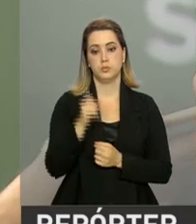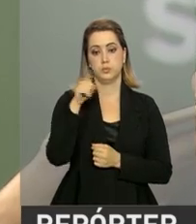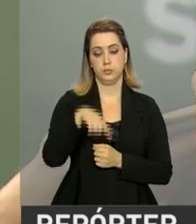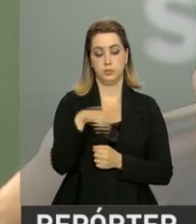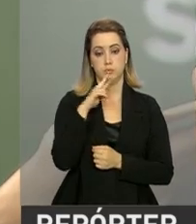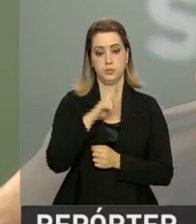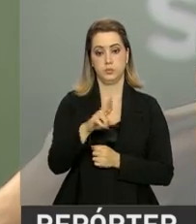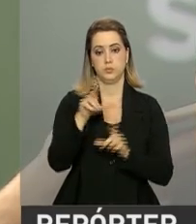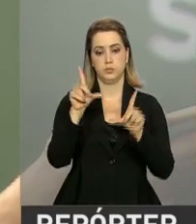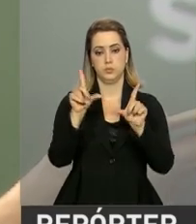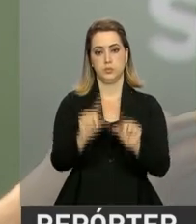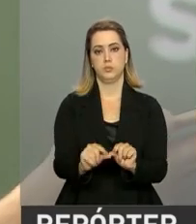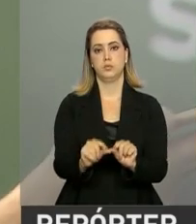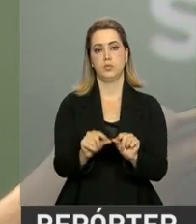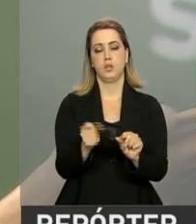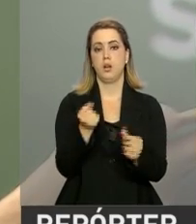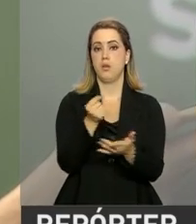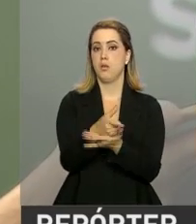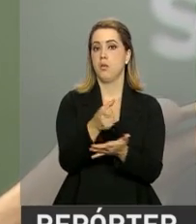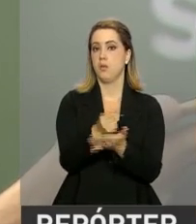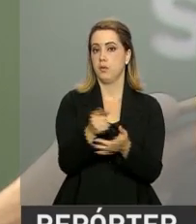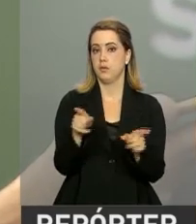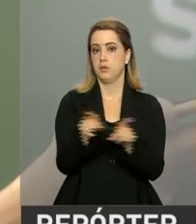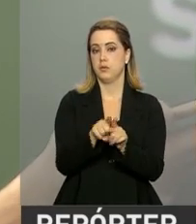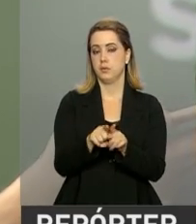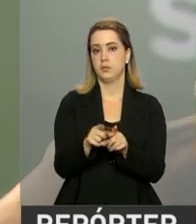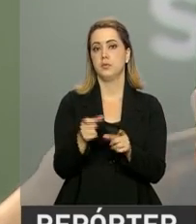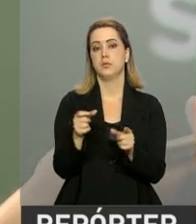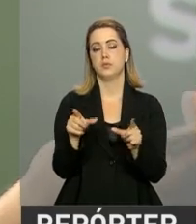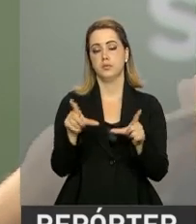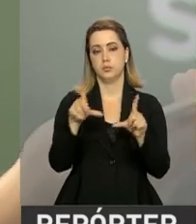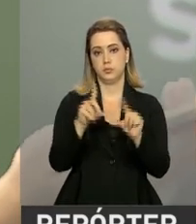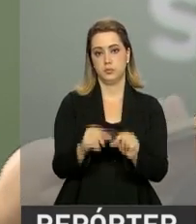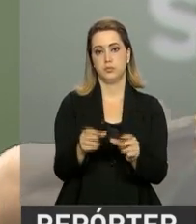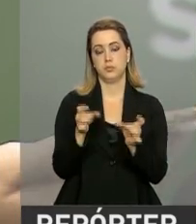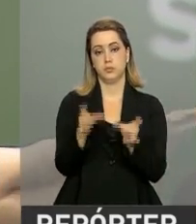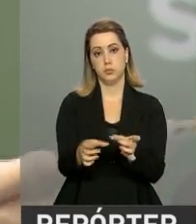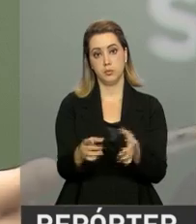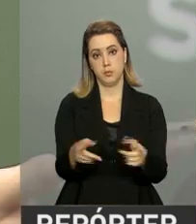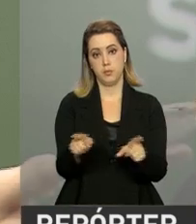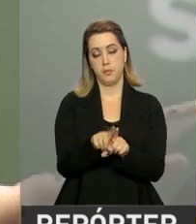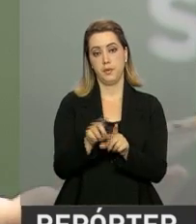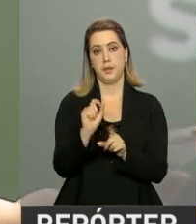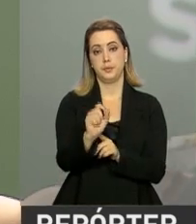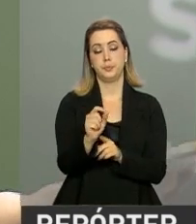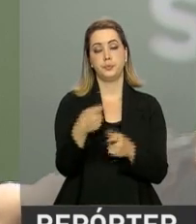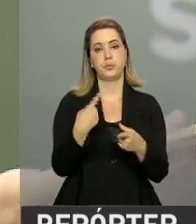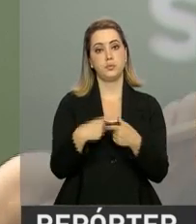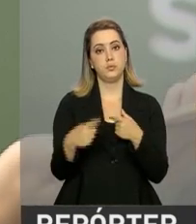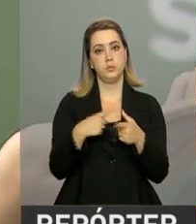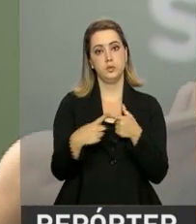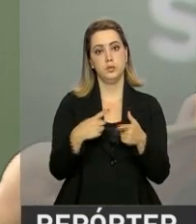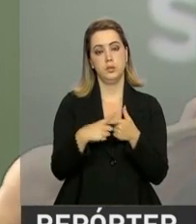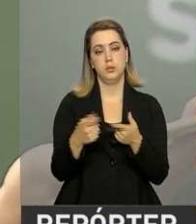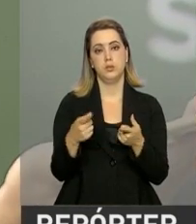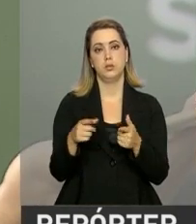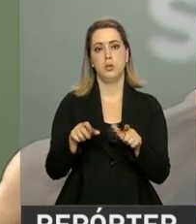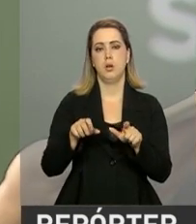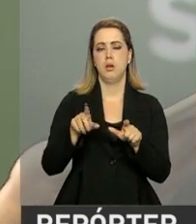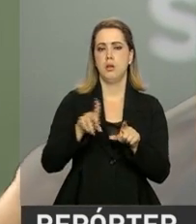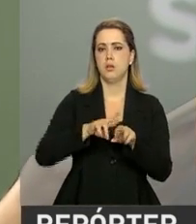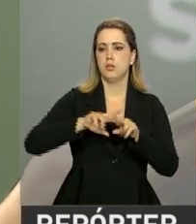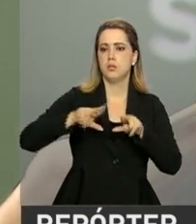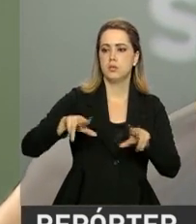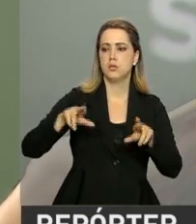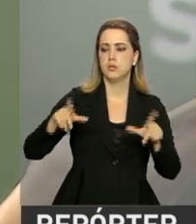redução da exportação e uma redução ainda maior das importações uma redução da exportação causada pela queda internacional dos preços